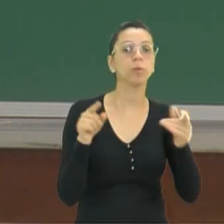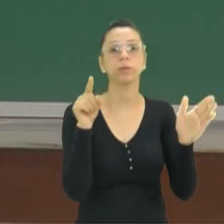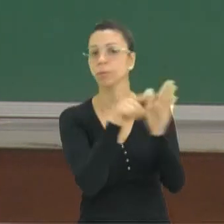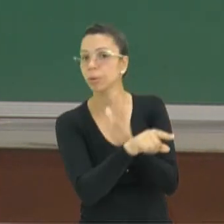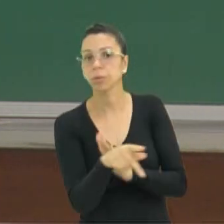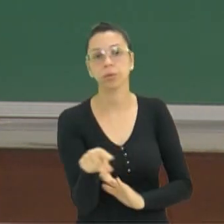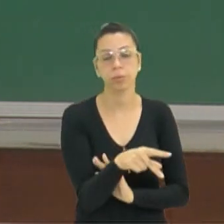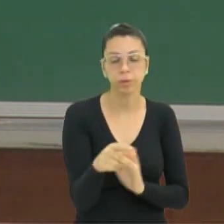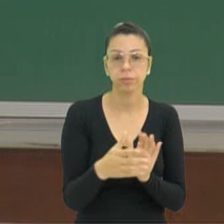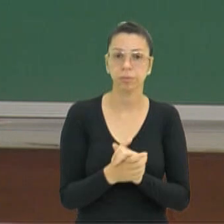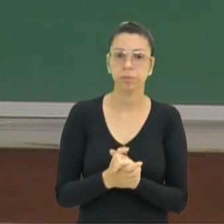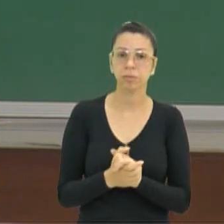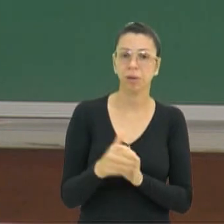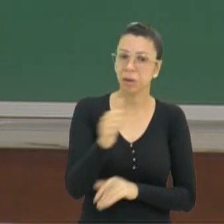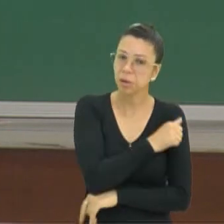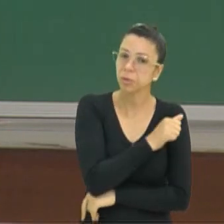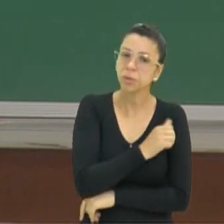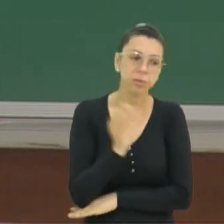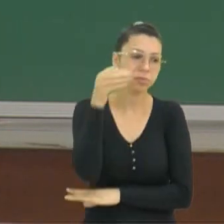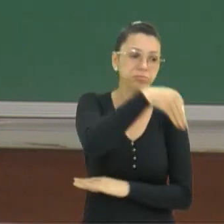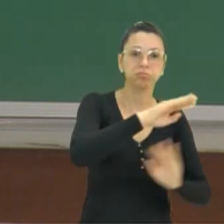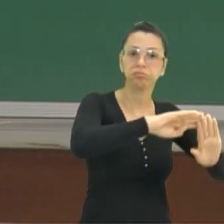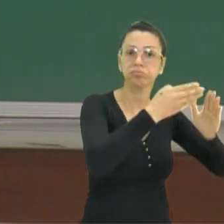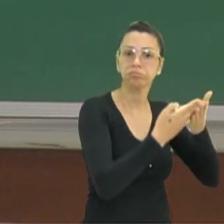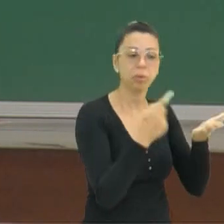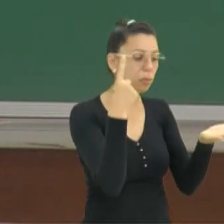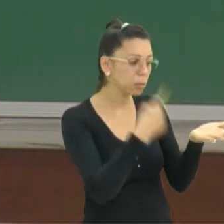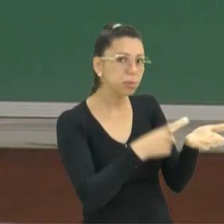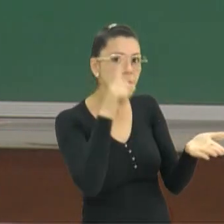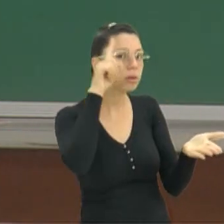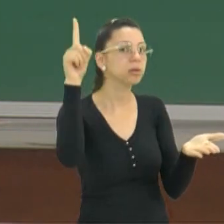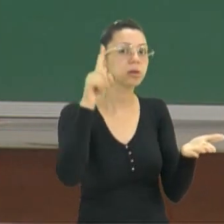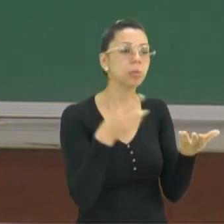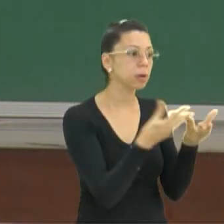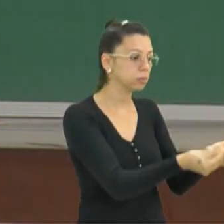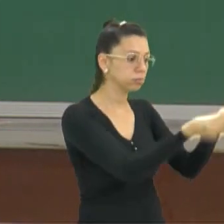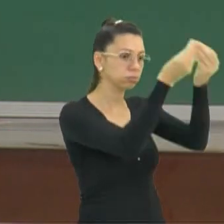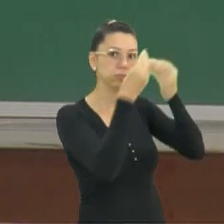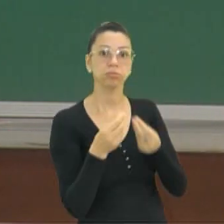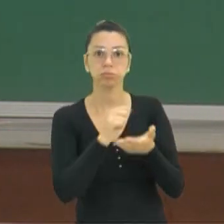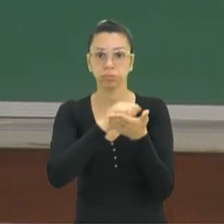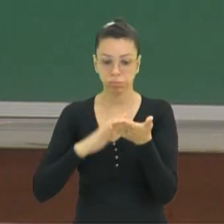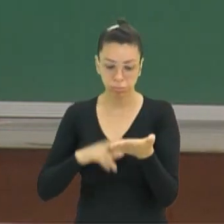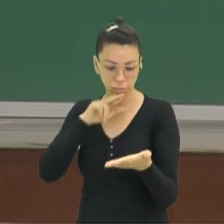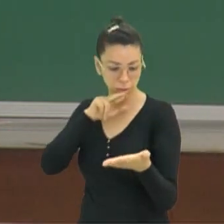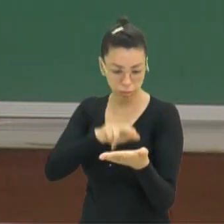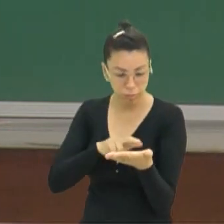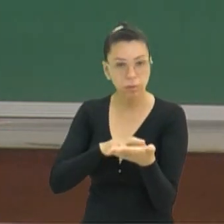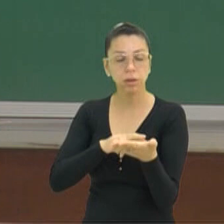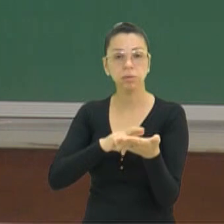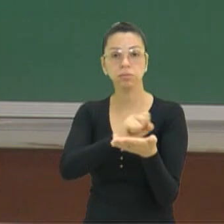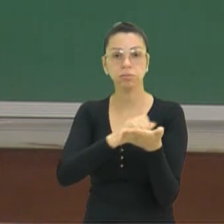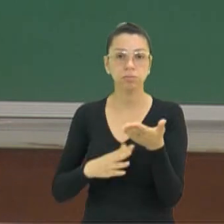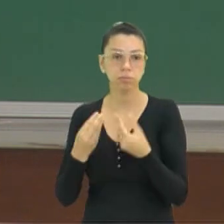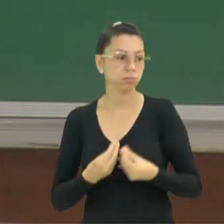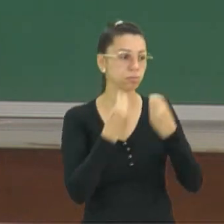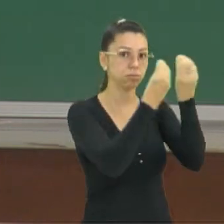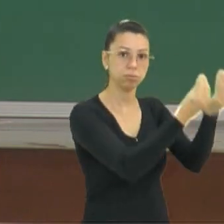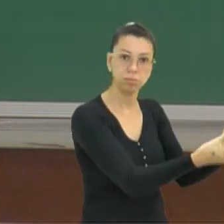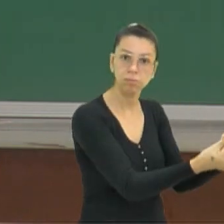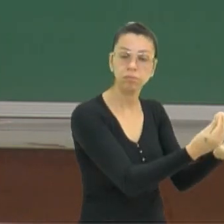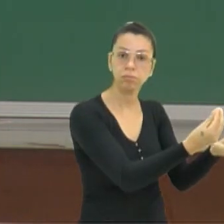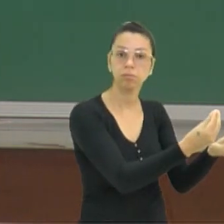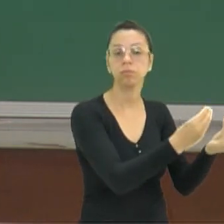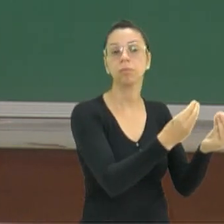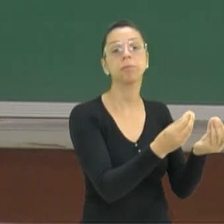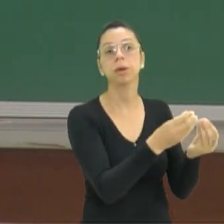trilhas pedagógicas sempre entrar em contato com a sua escola para poder marcar o horário, o dia certinho, para poder ir lá buscar, realizar as tarefas e devolver para